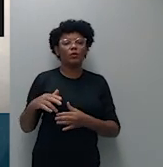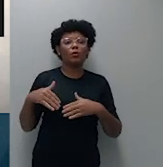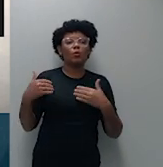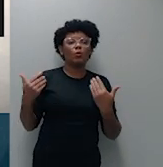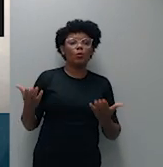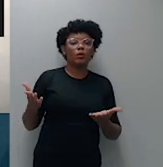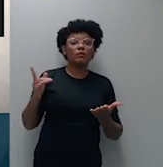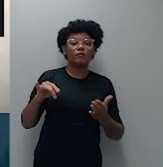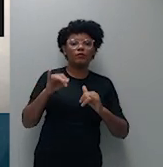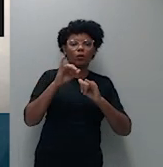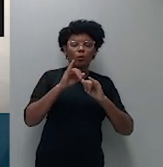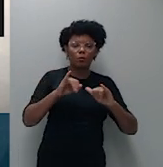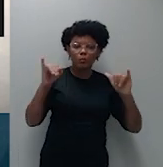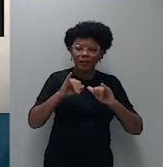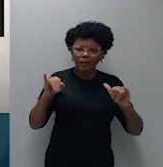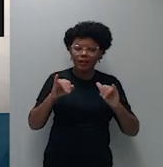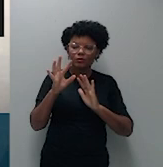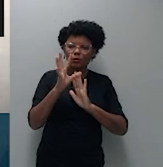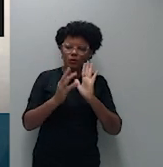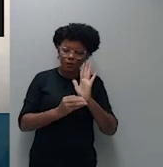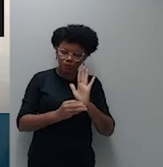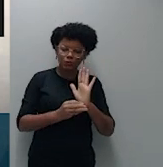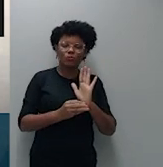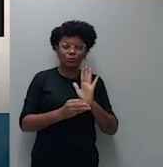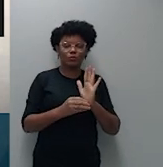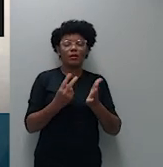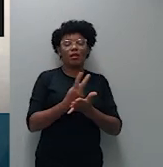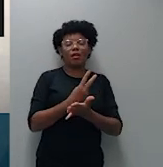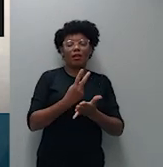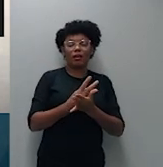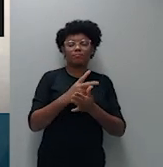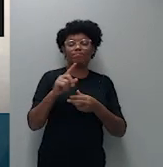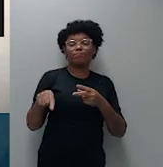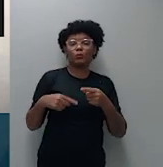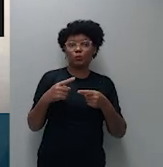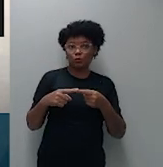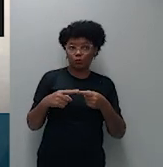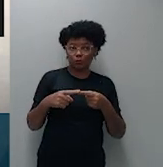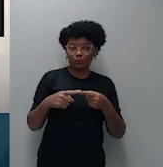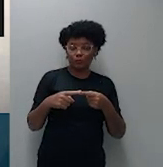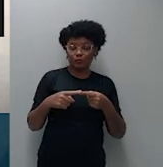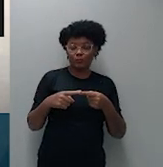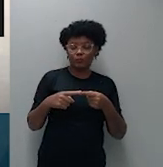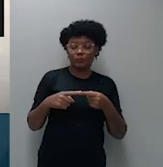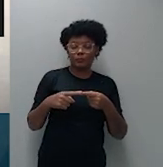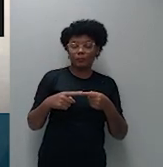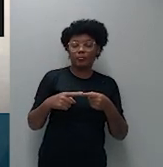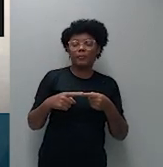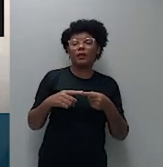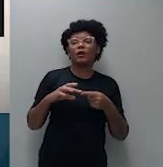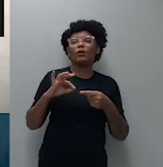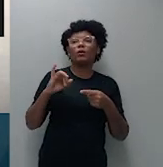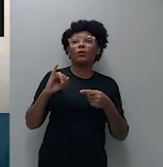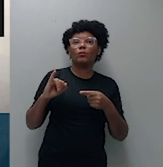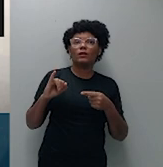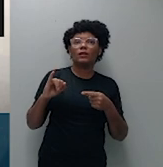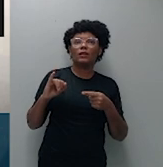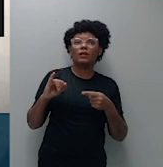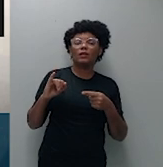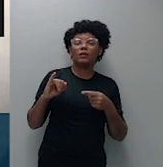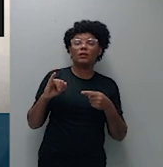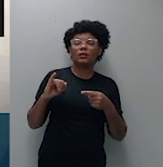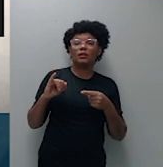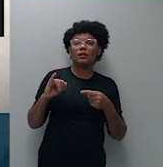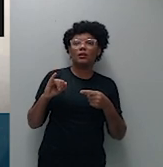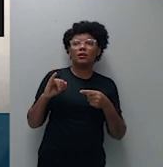os conteúdos inteligentes para fatos ocorridos antes da entrada em vigor